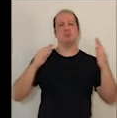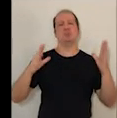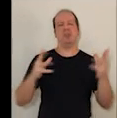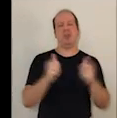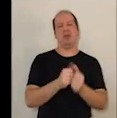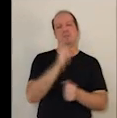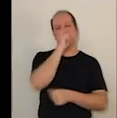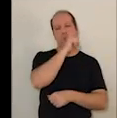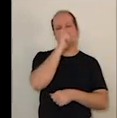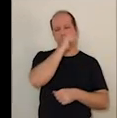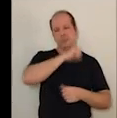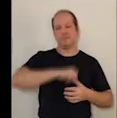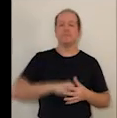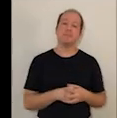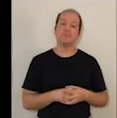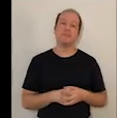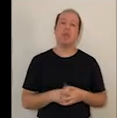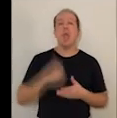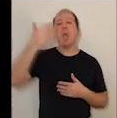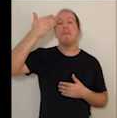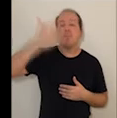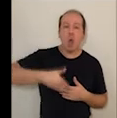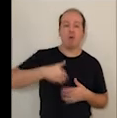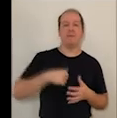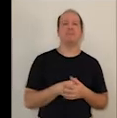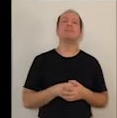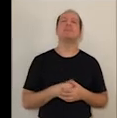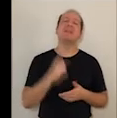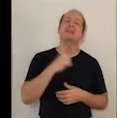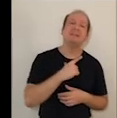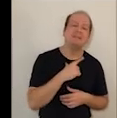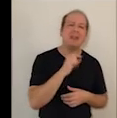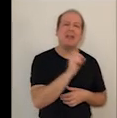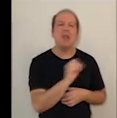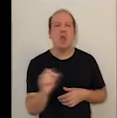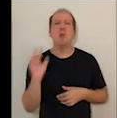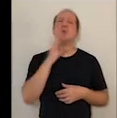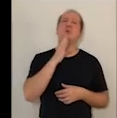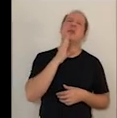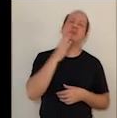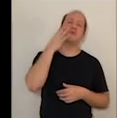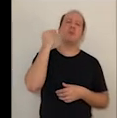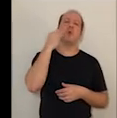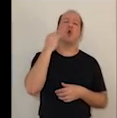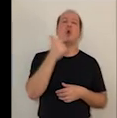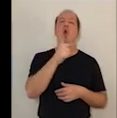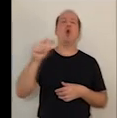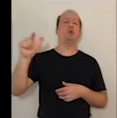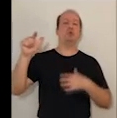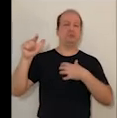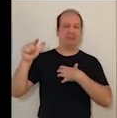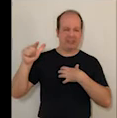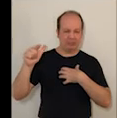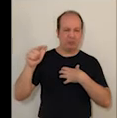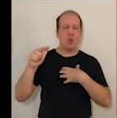mentira. E provo. Alguém aqui conhece Volpone de outro modo que não como